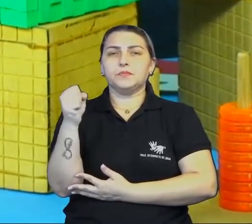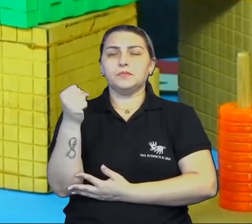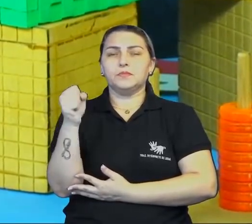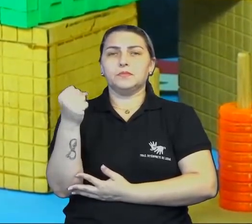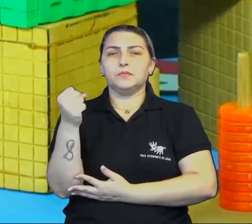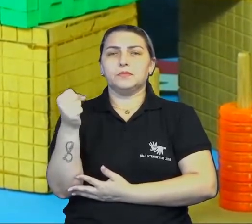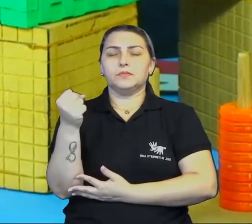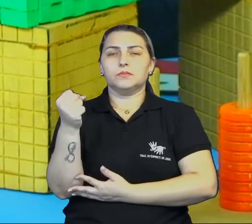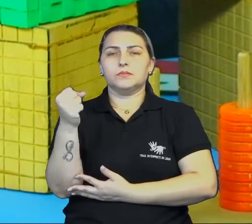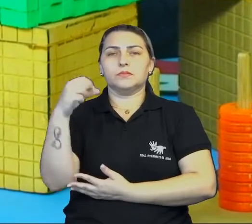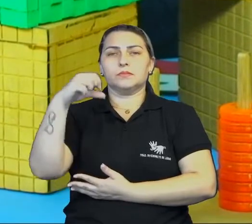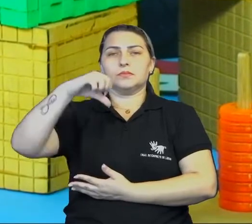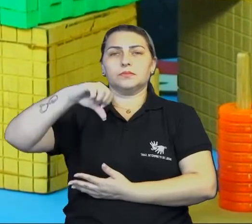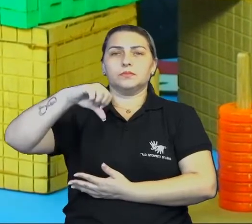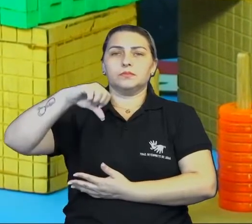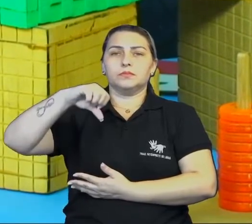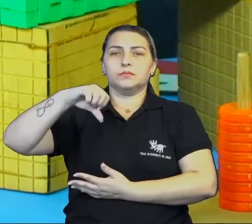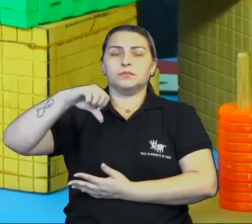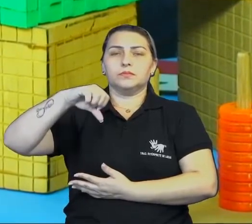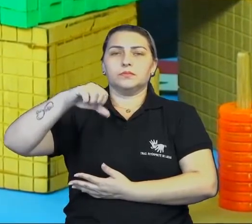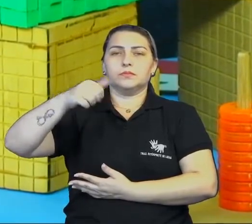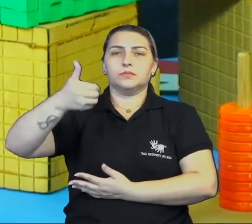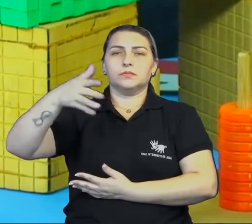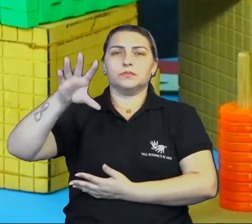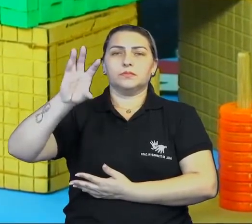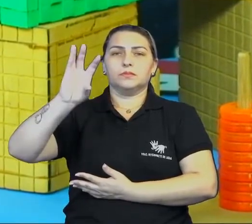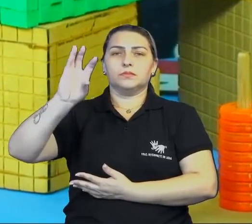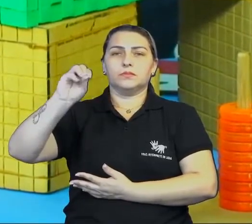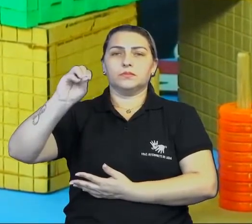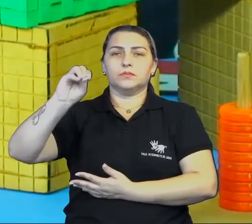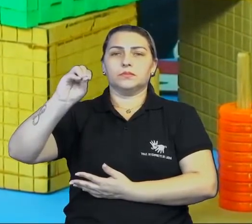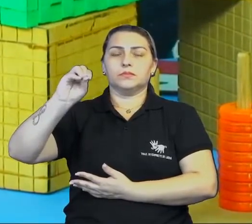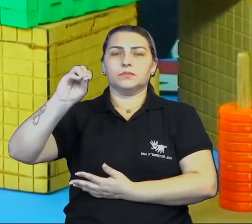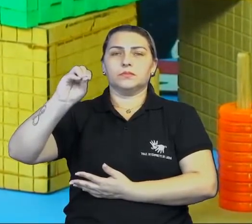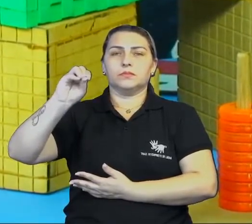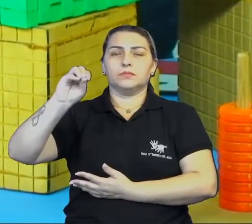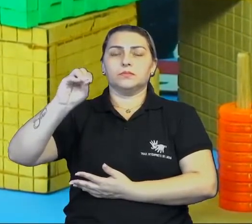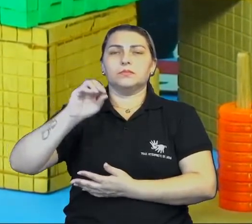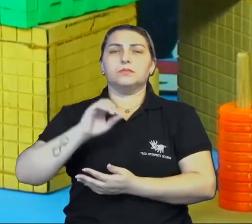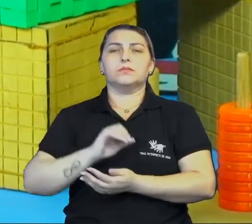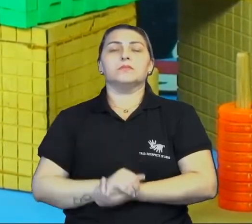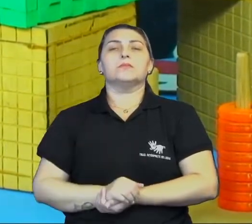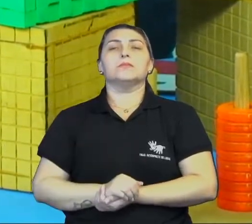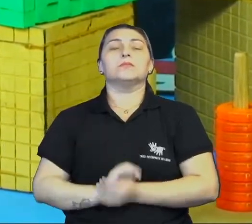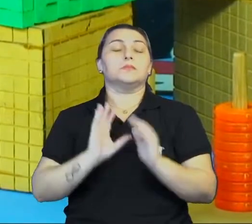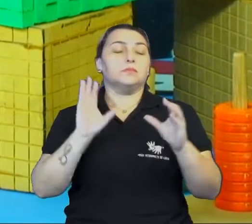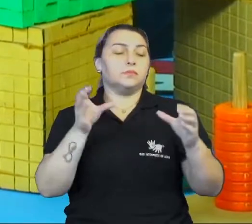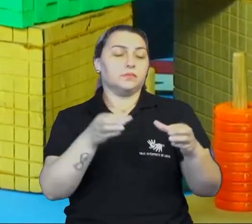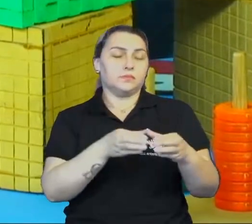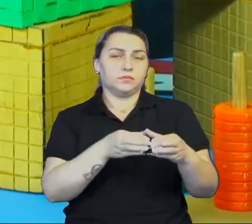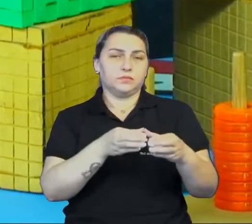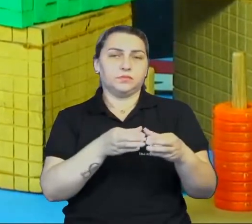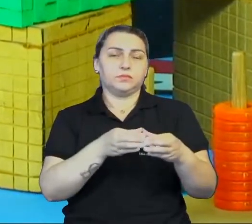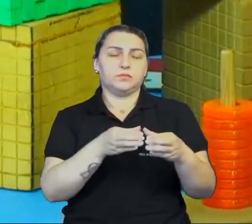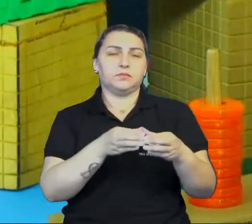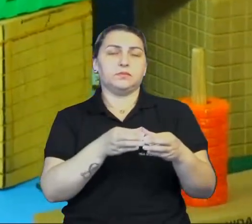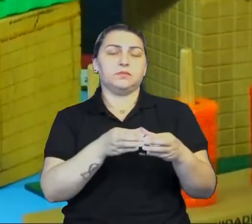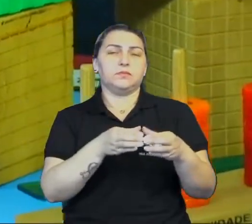7, 8, 9, 10. Um conjunto desse